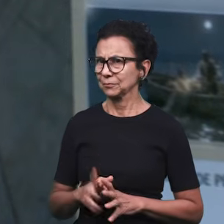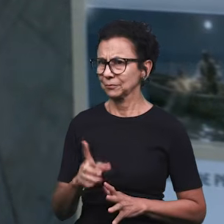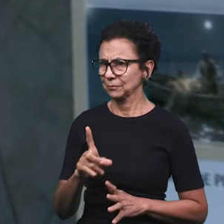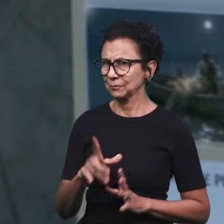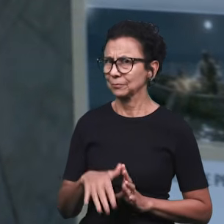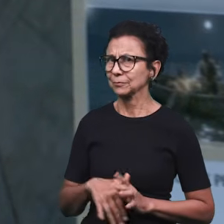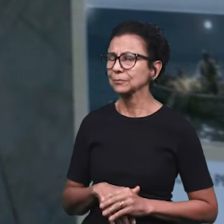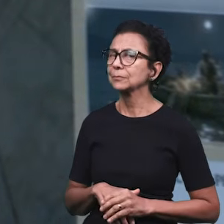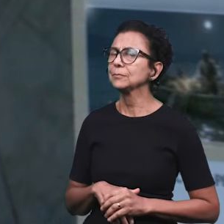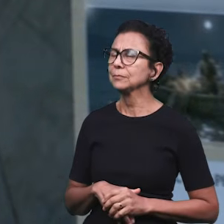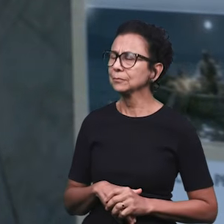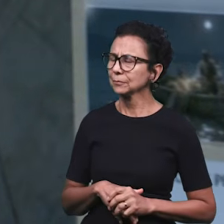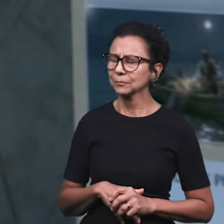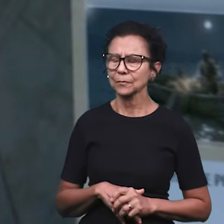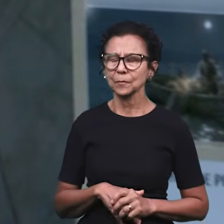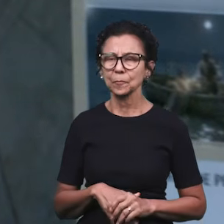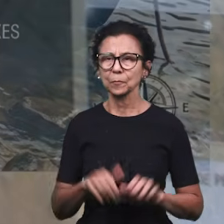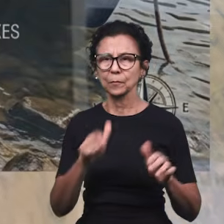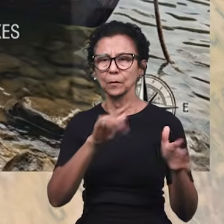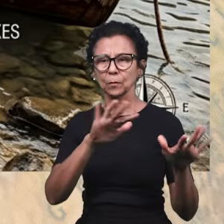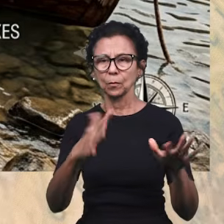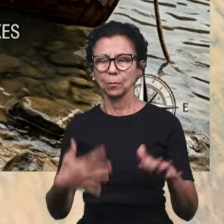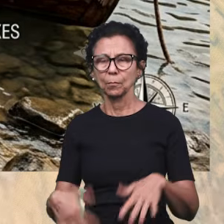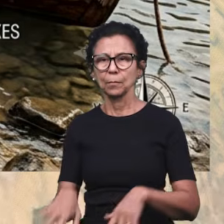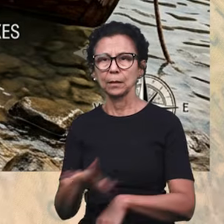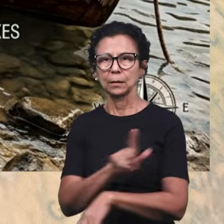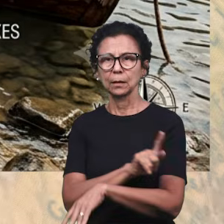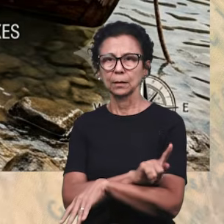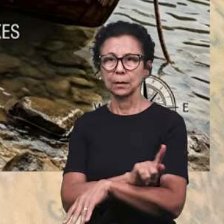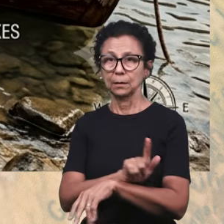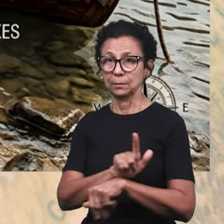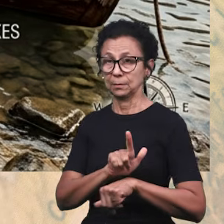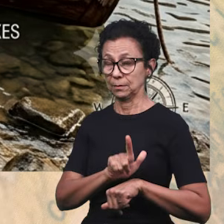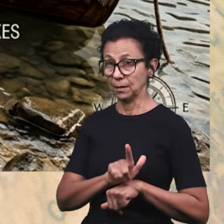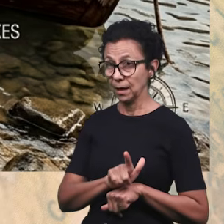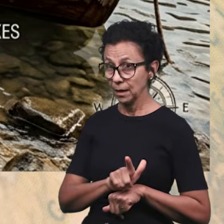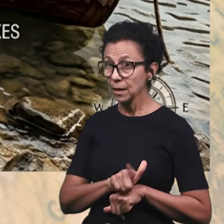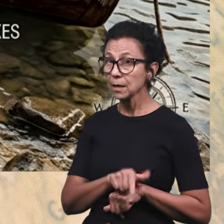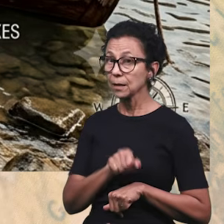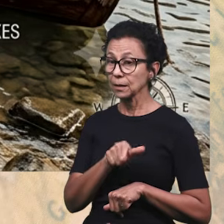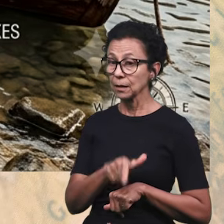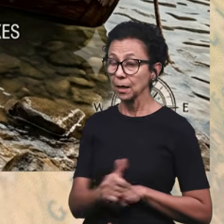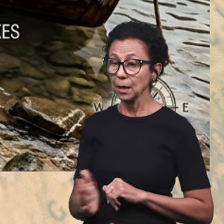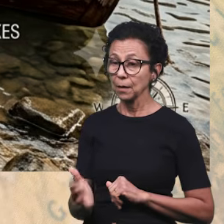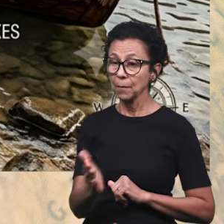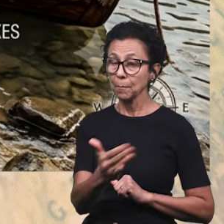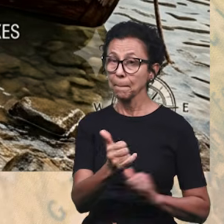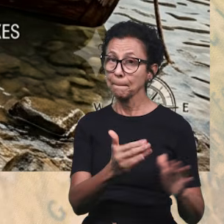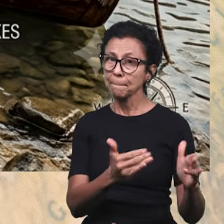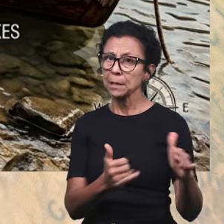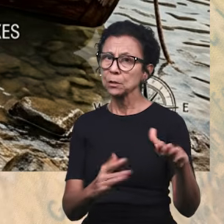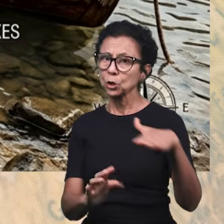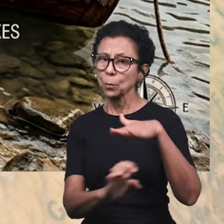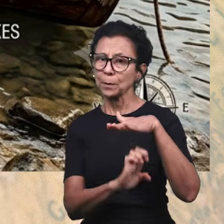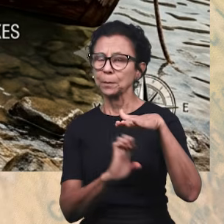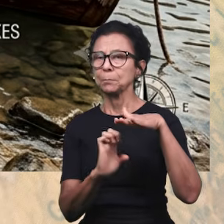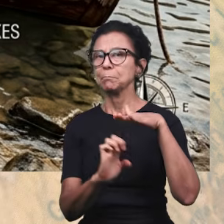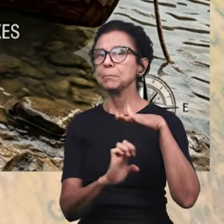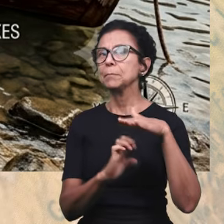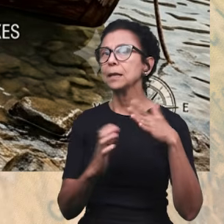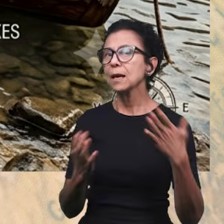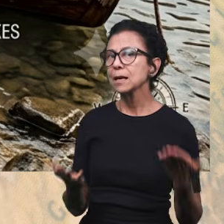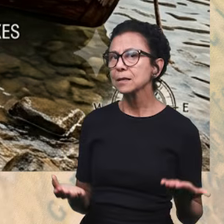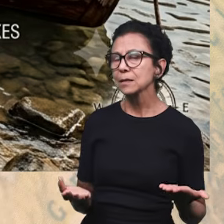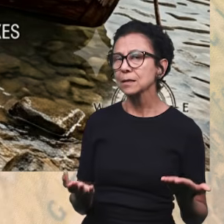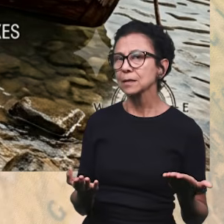pesca de subsistência no Mar da Galileia. Nós vamos perceber empresas familiares, como no